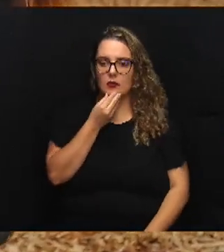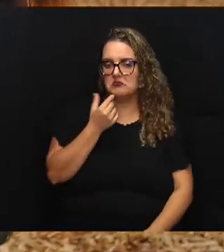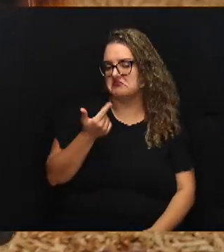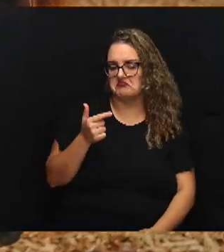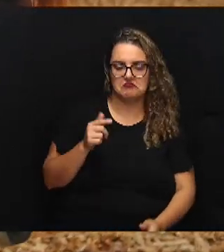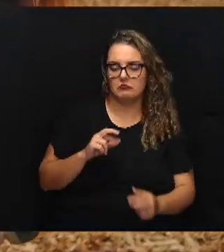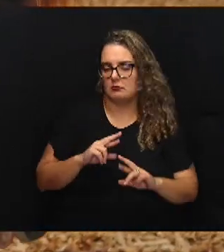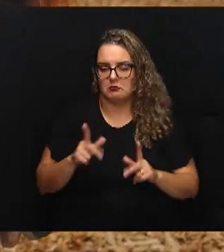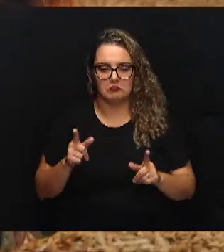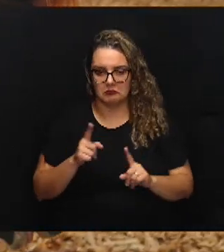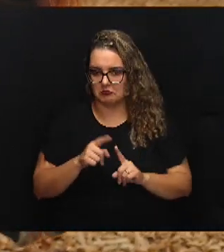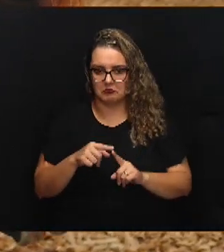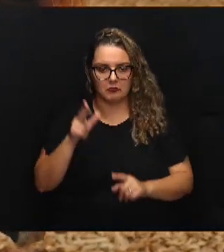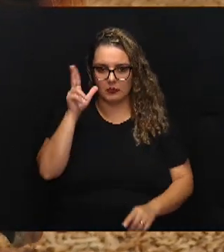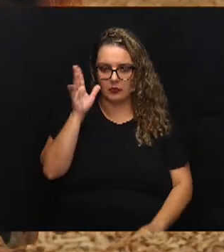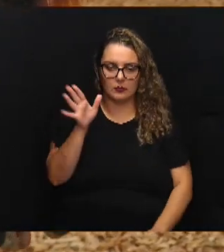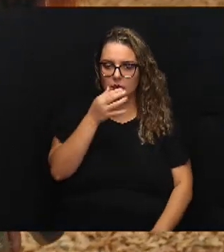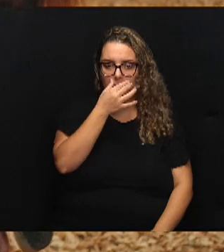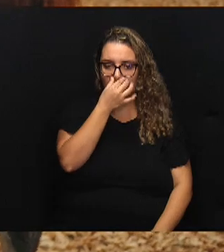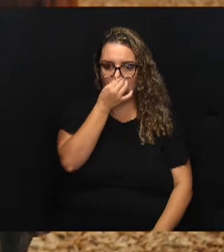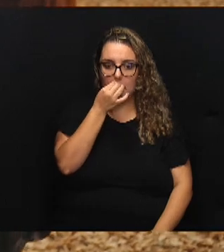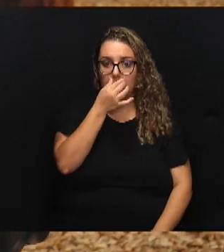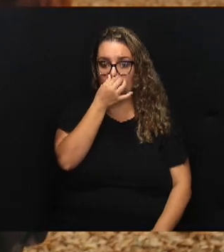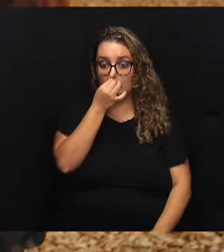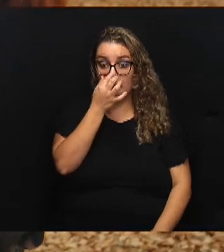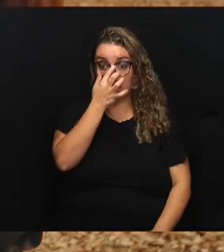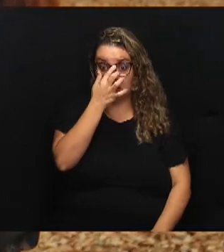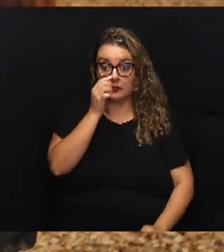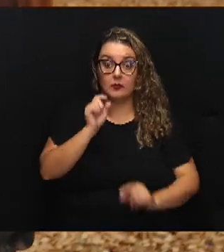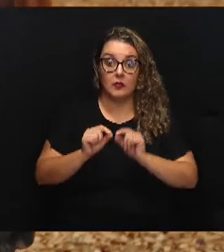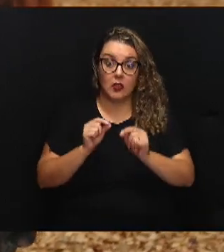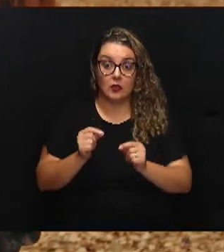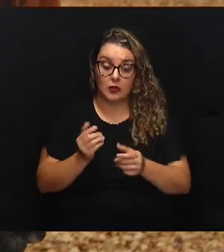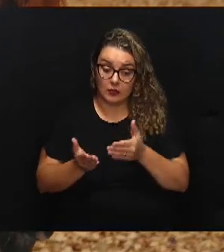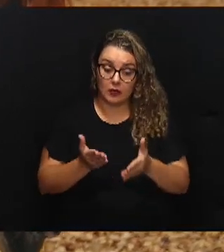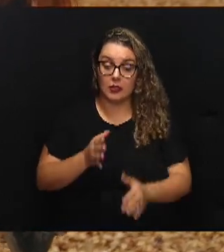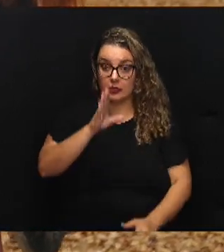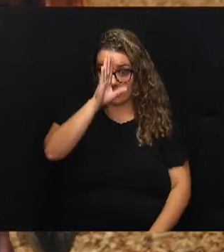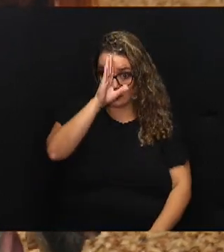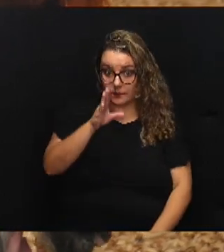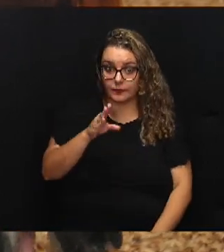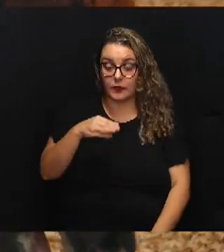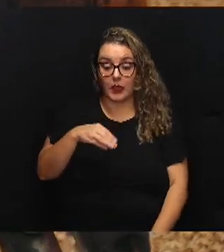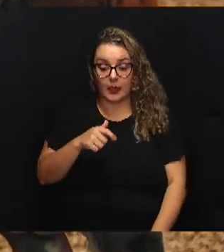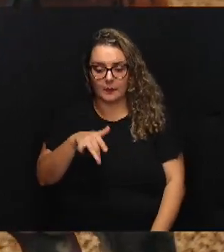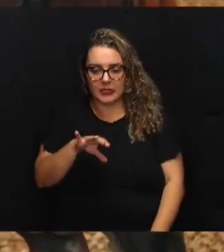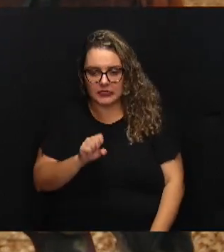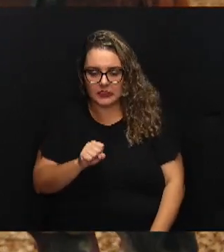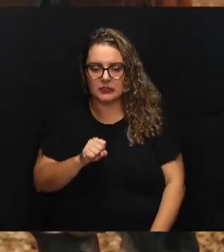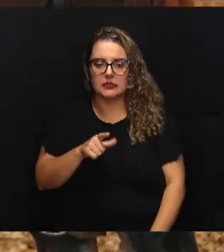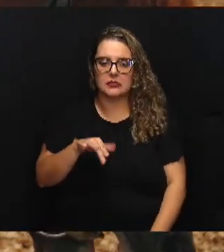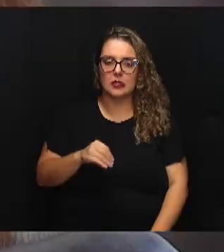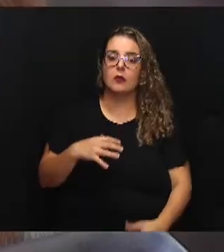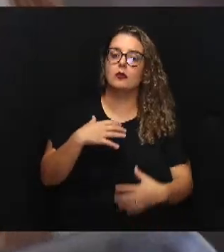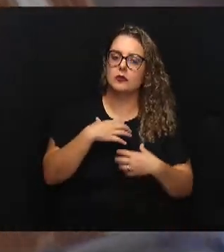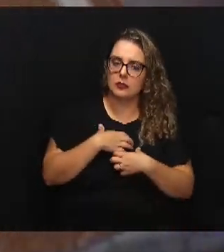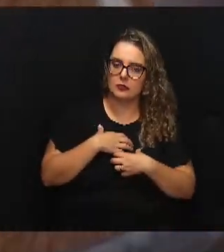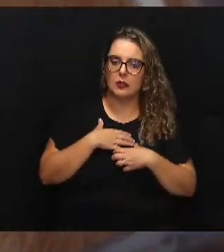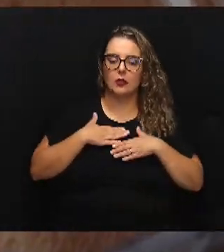nenhum tipo de cavalo, mas o que a gente preza mesmo é a mansidão e o temperamento do